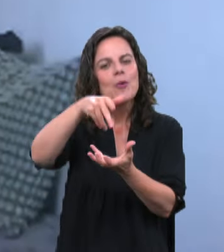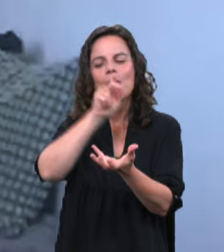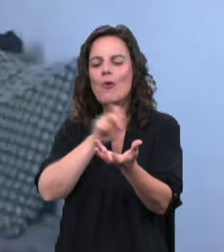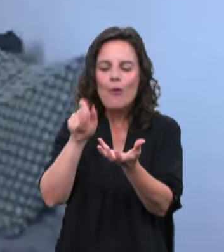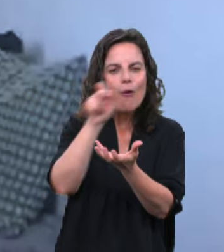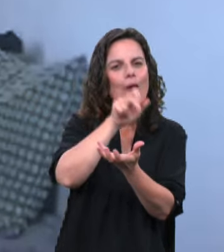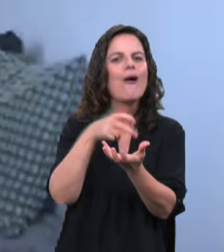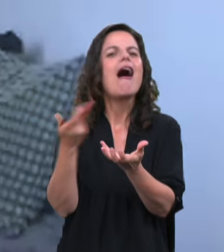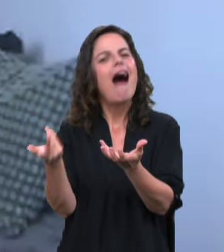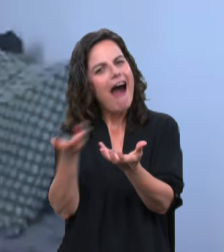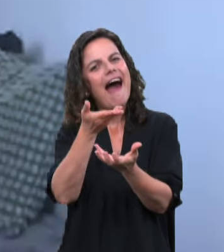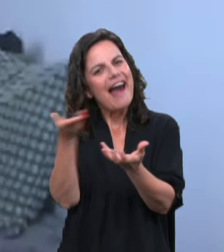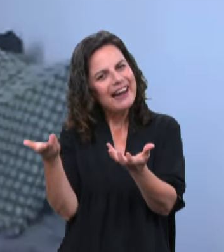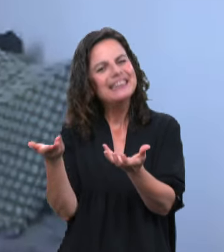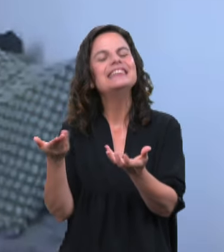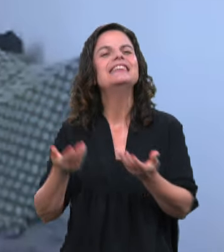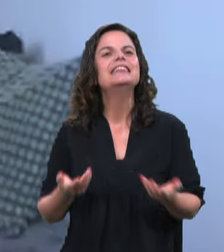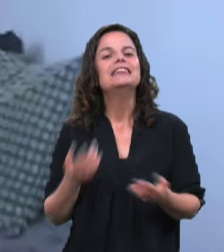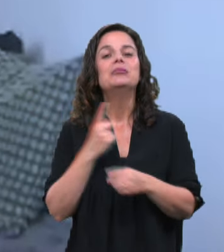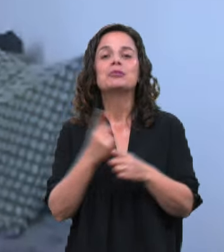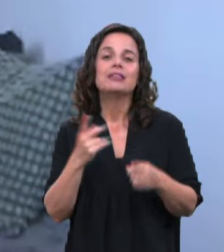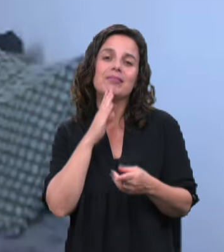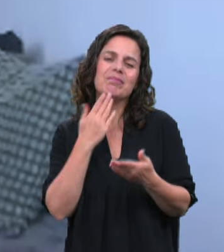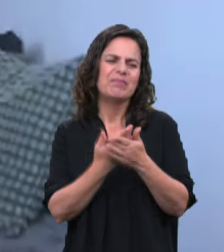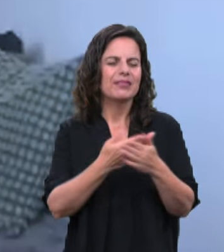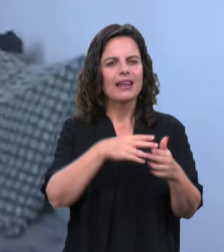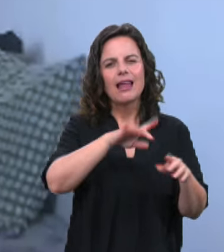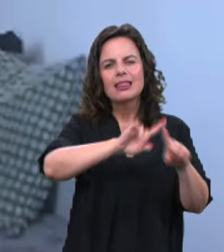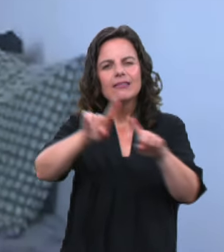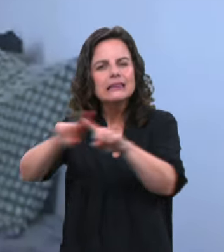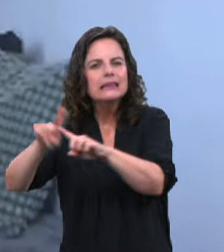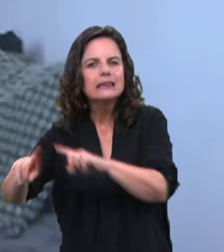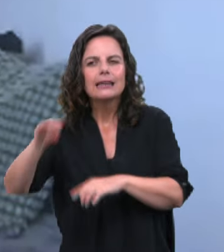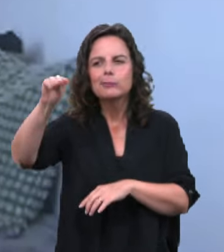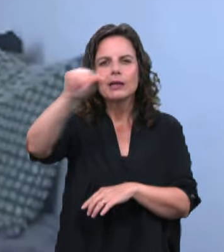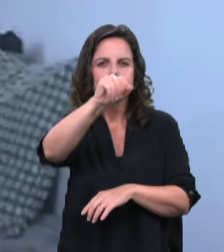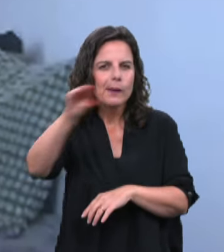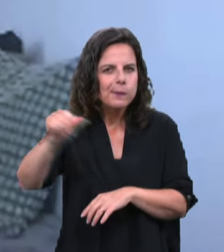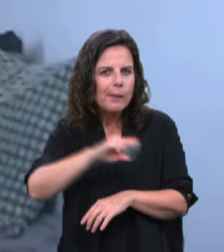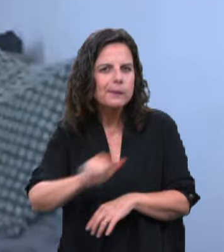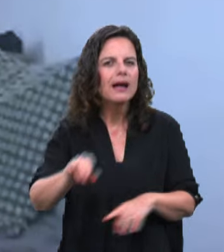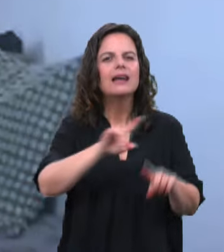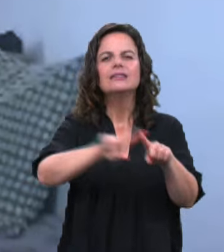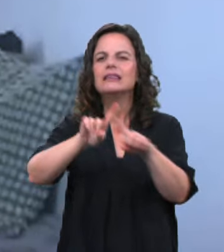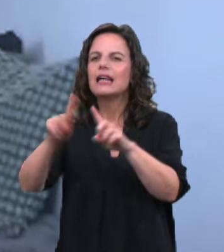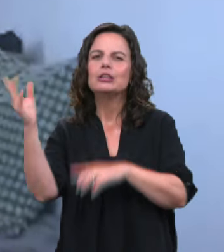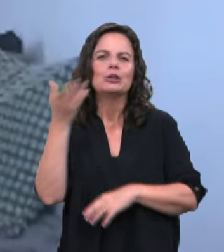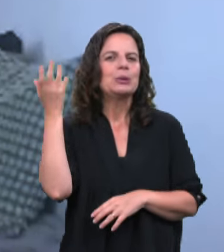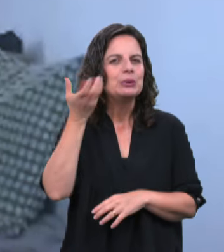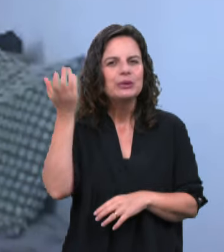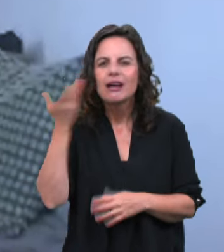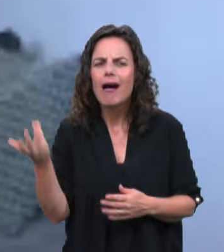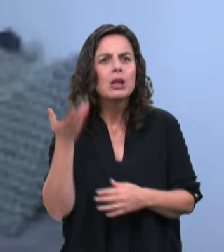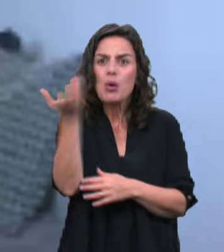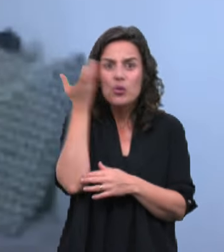mundo, porque acho que diversidade geográfica, cultural, todos os